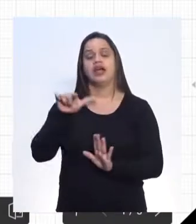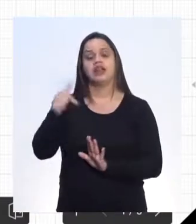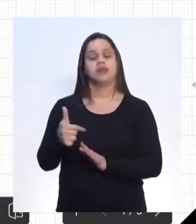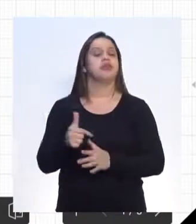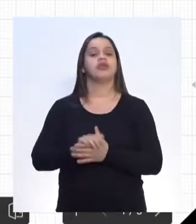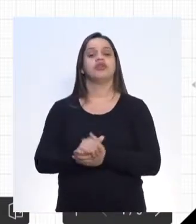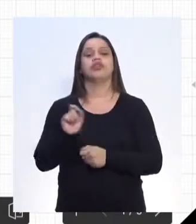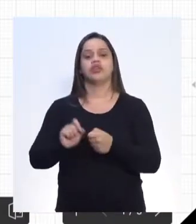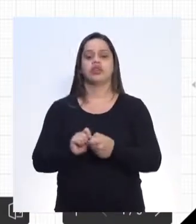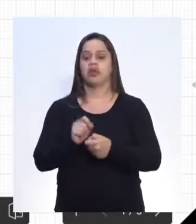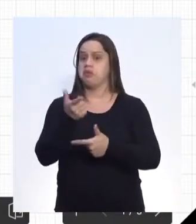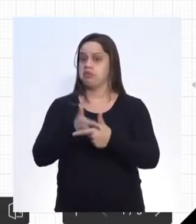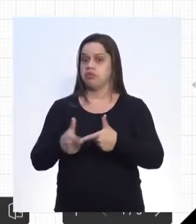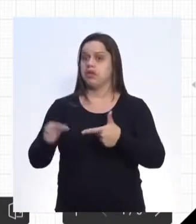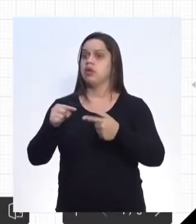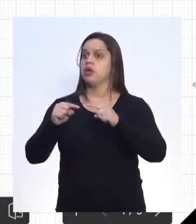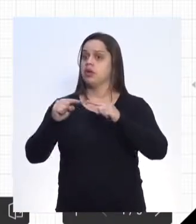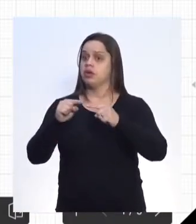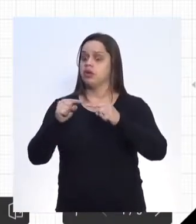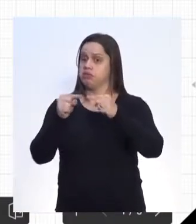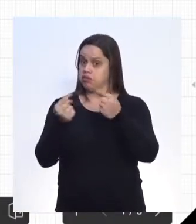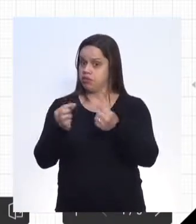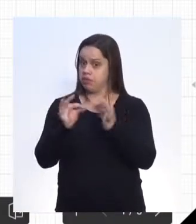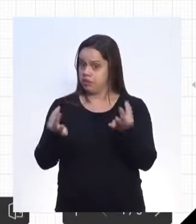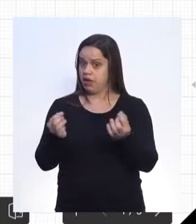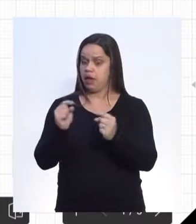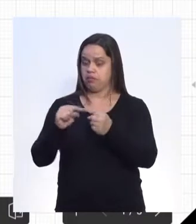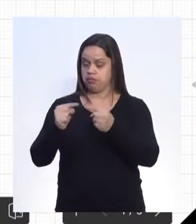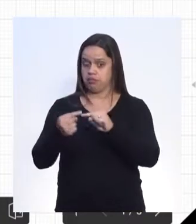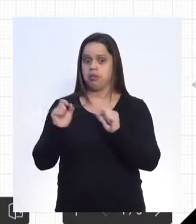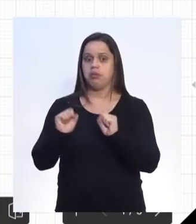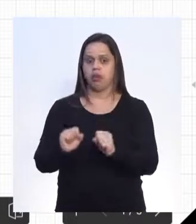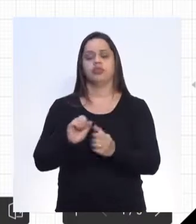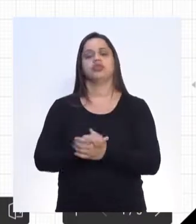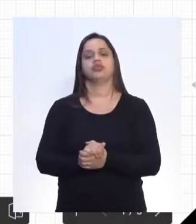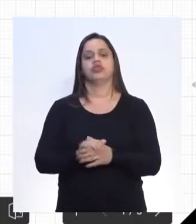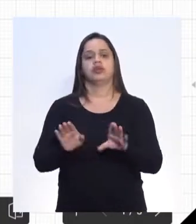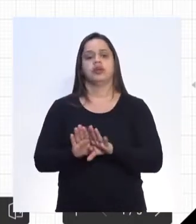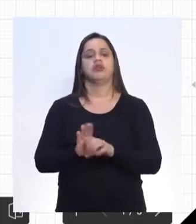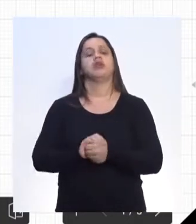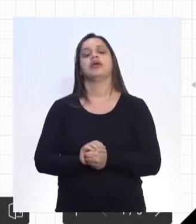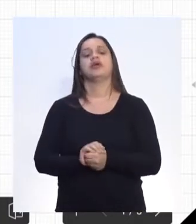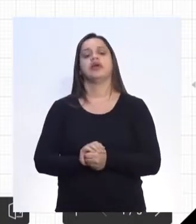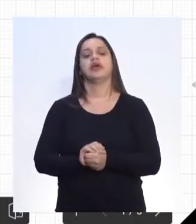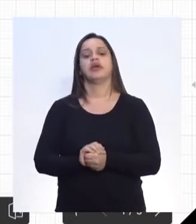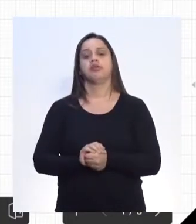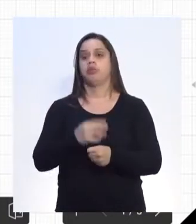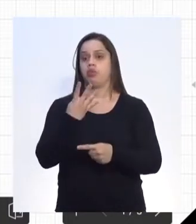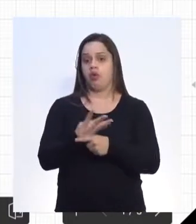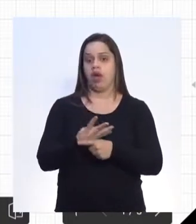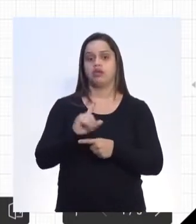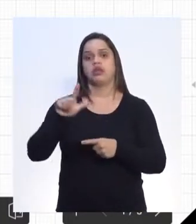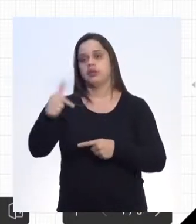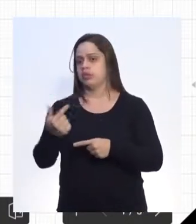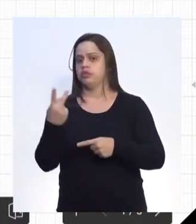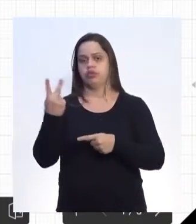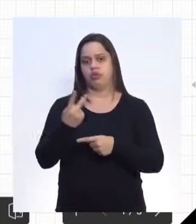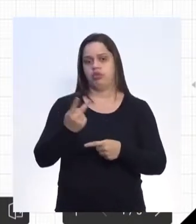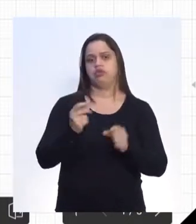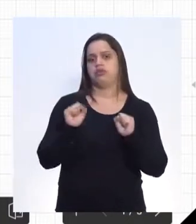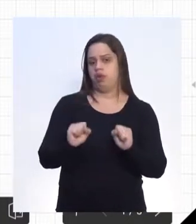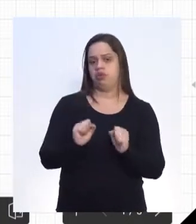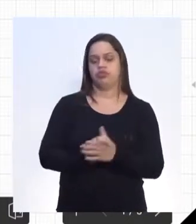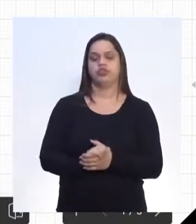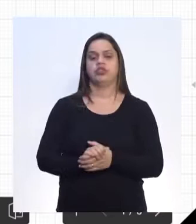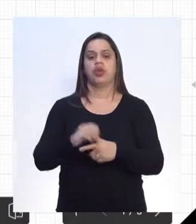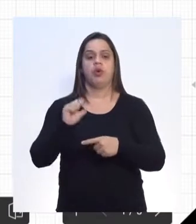simplificar novamente. Pode ser por 4, Jonas? Pode. Aí, se eles quiserem simplificar por 2? Pode ser, e Pode depois também. faz de novo por Faz 2. de novo, não tem problema nenhum. Tá? Então, aqui a